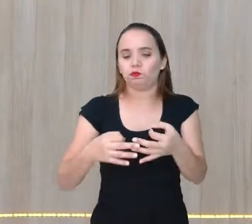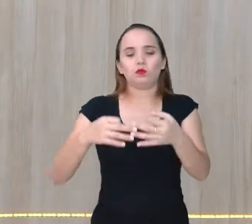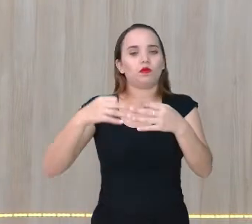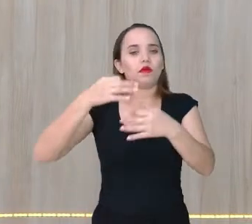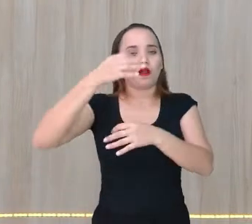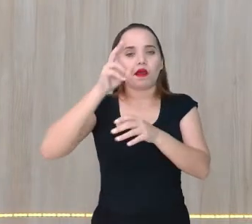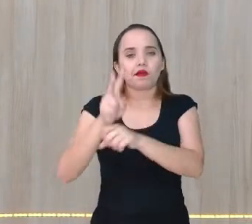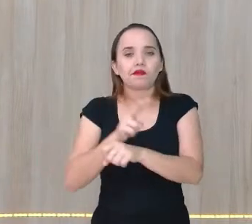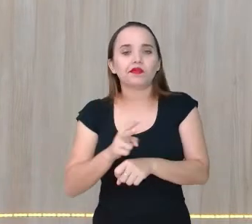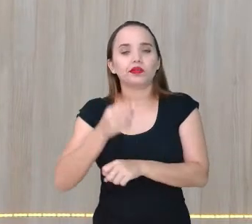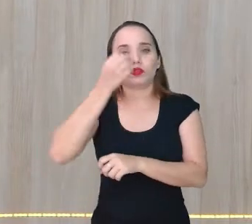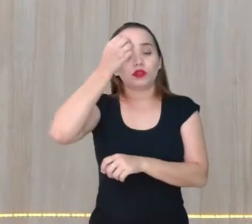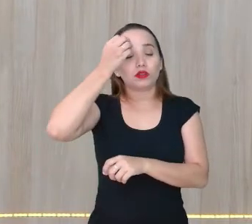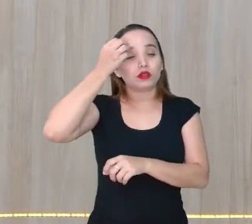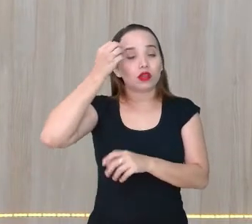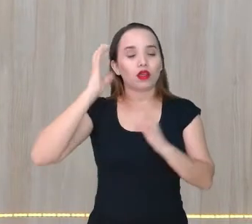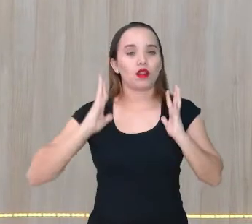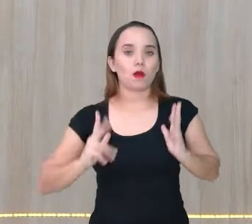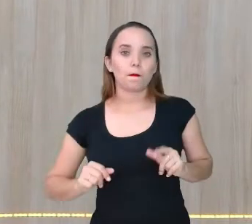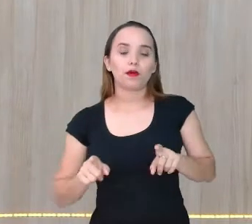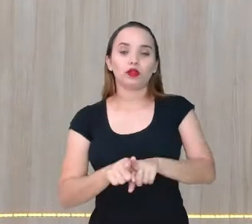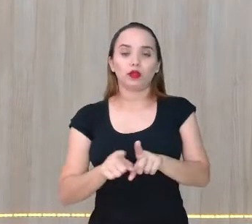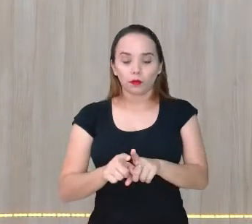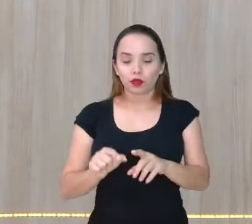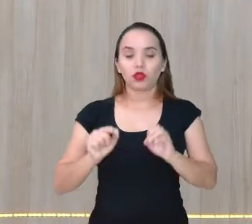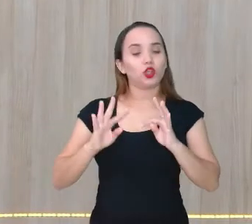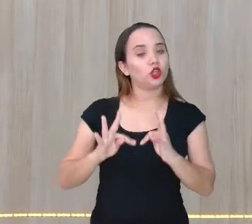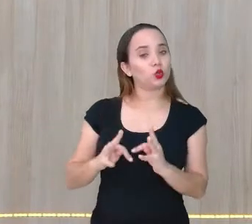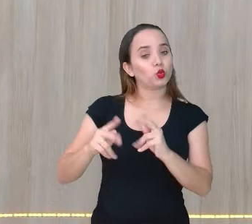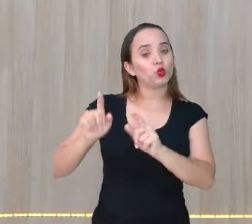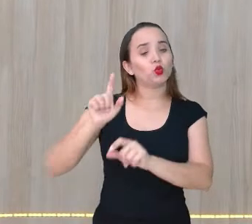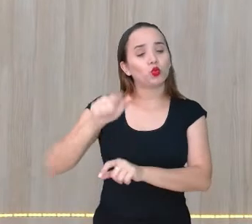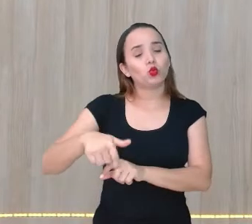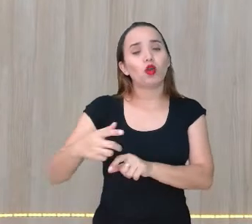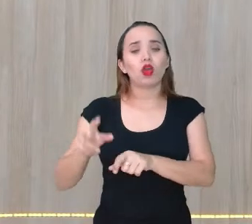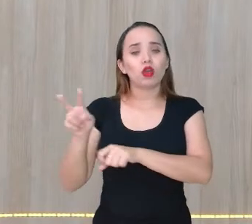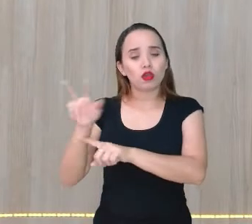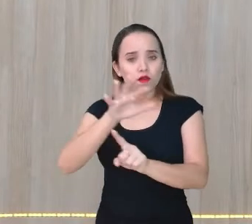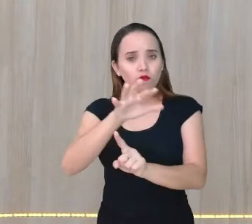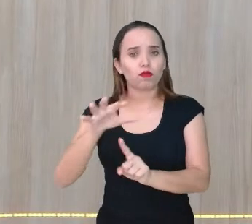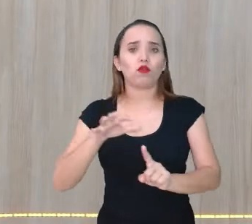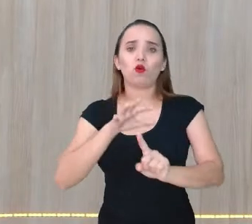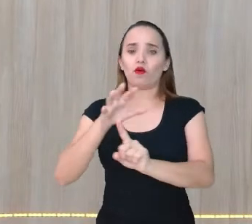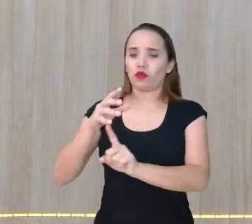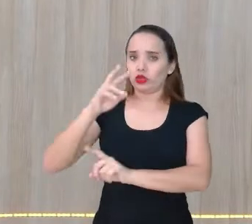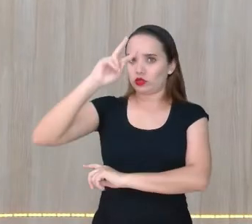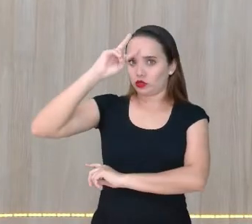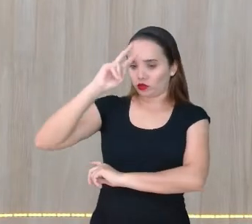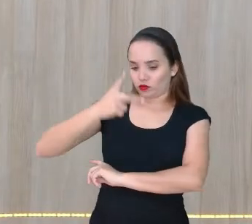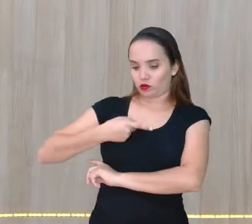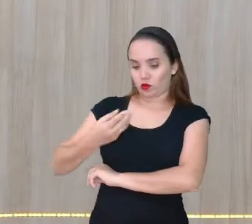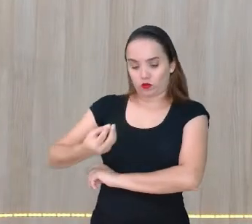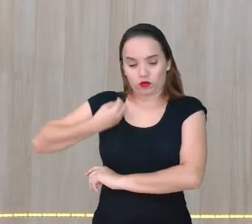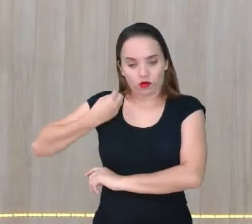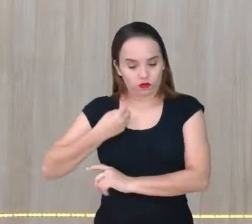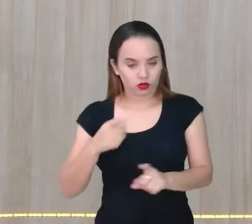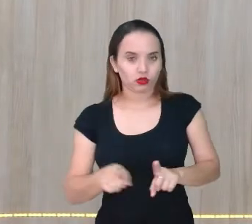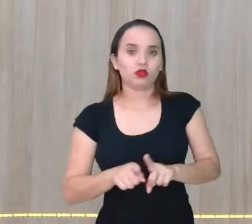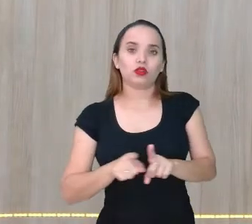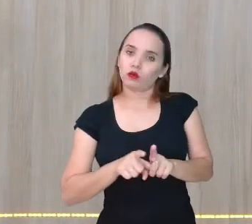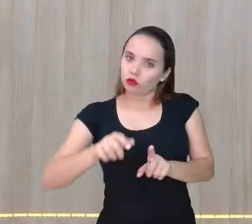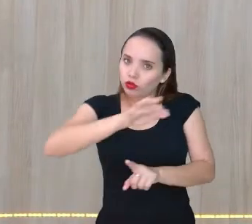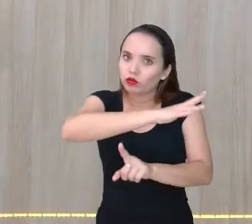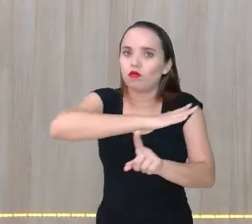isso impacta o ser humano, impacta o meio ambiente e principalmente, como a gente viu anteriormente,